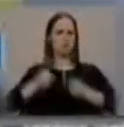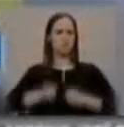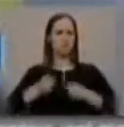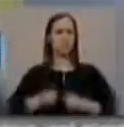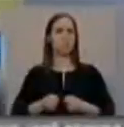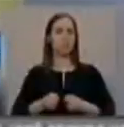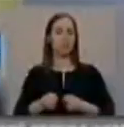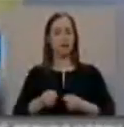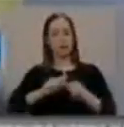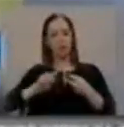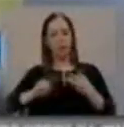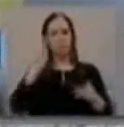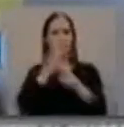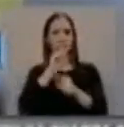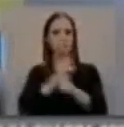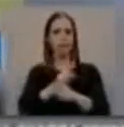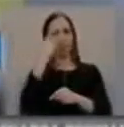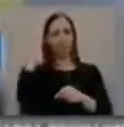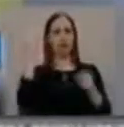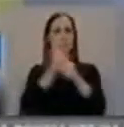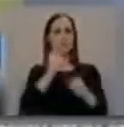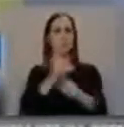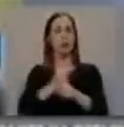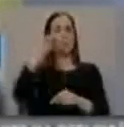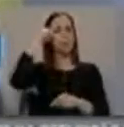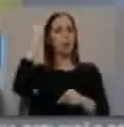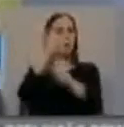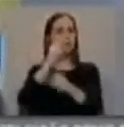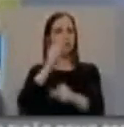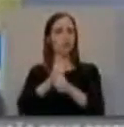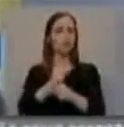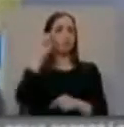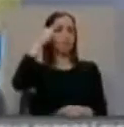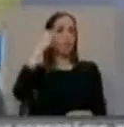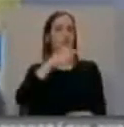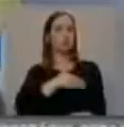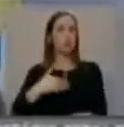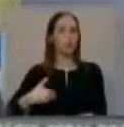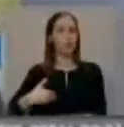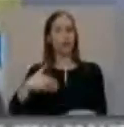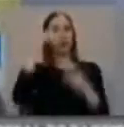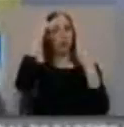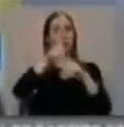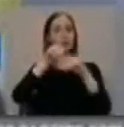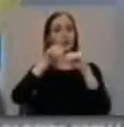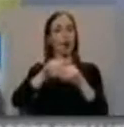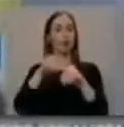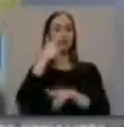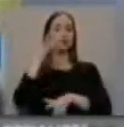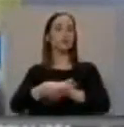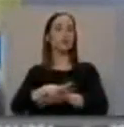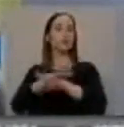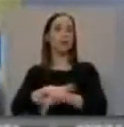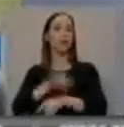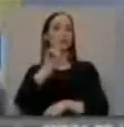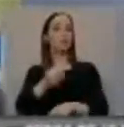nas mesmas medidas, nas mesmas soluções, em penalizar os mesmos, em penalizar a saúde, em penalizar a educação, em penalizar os desempregados e